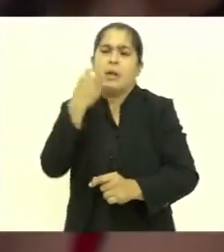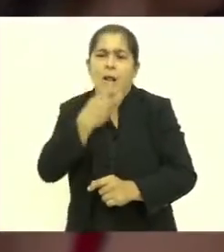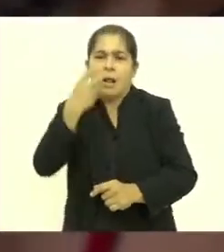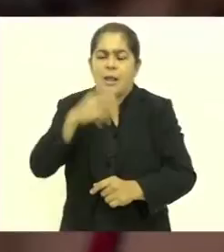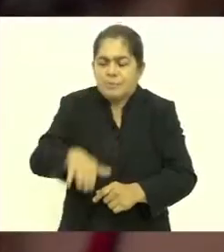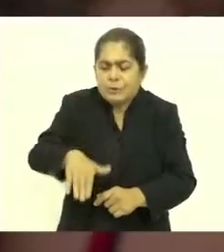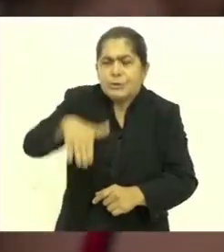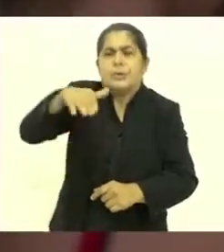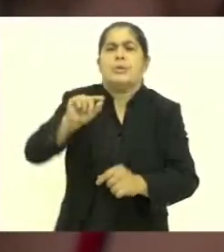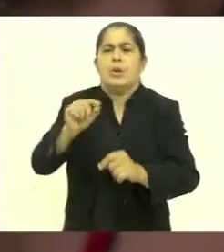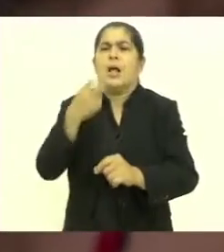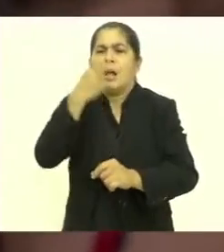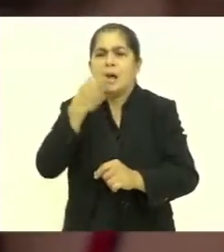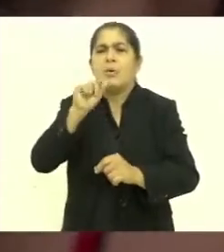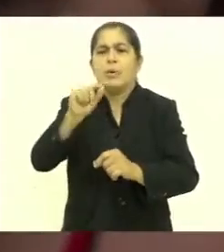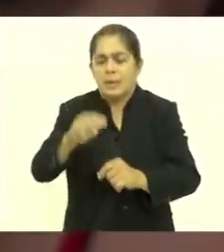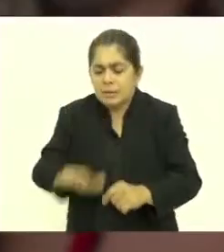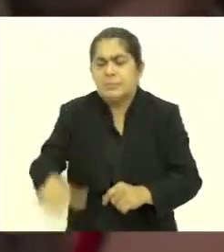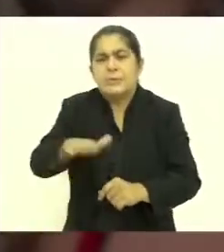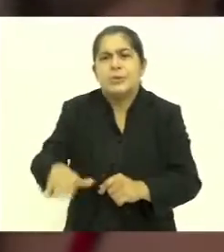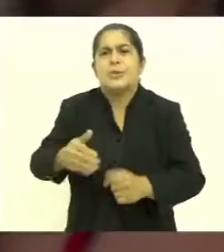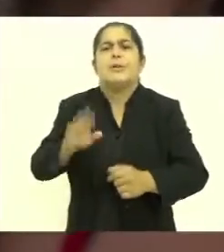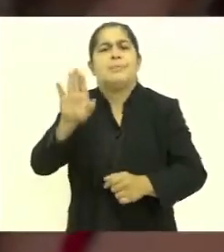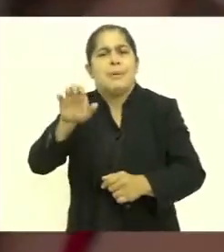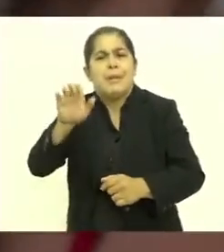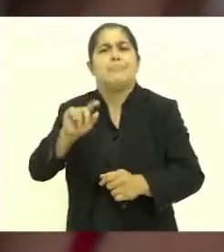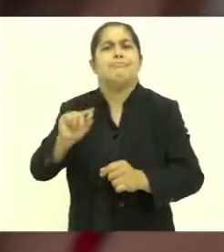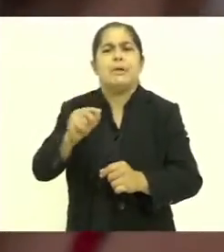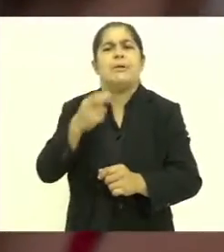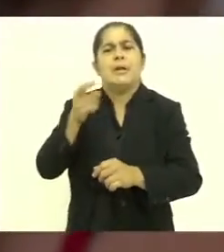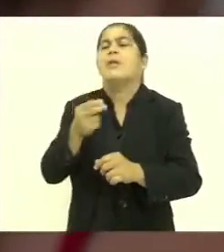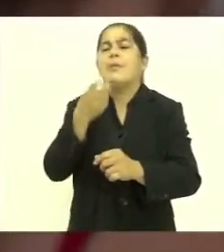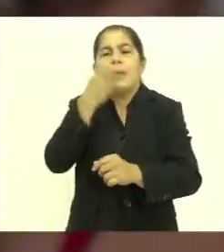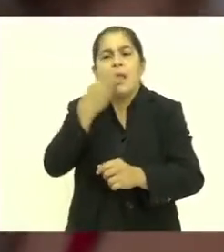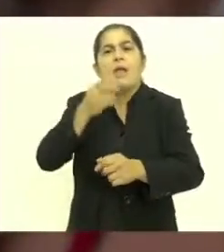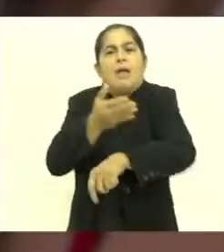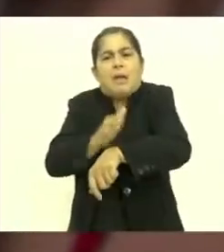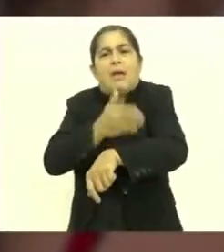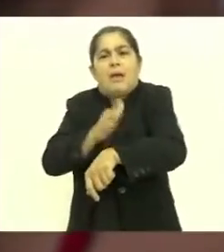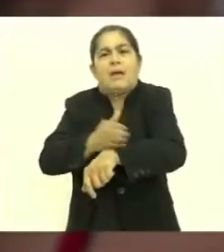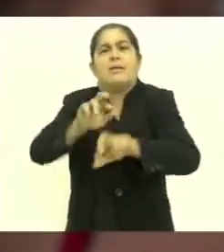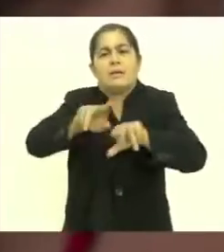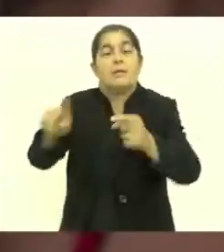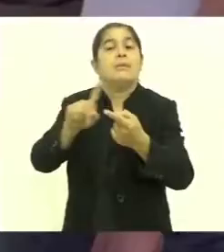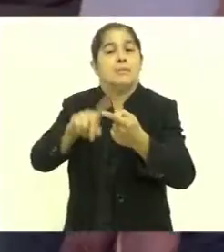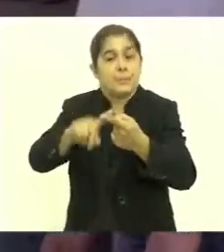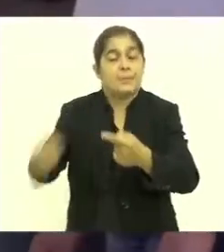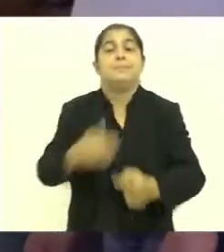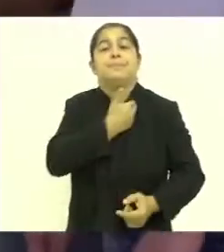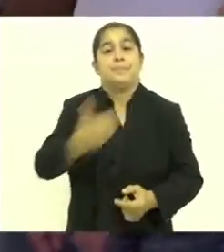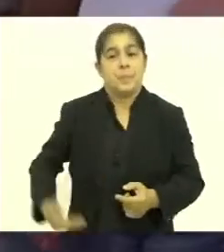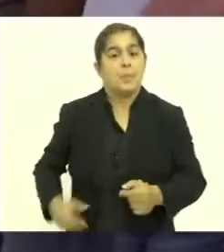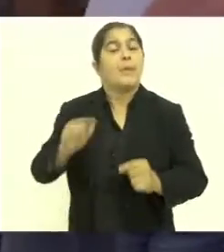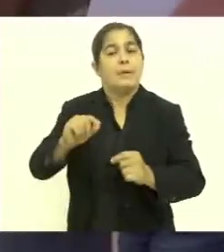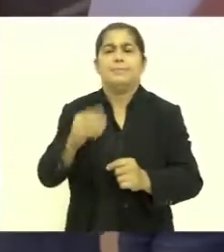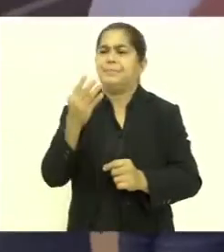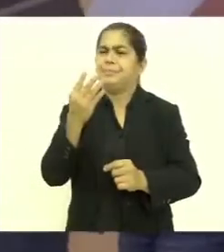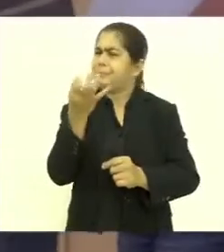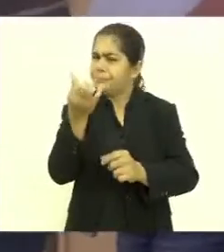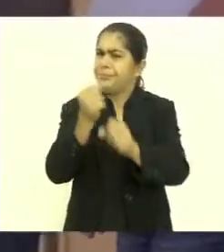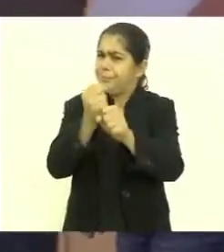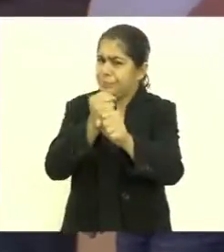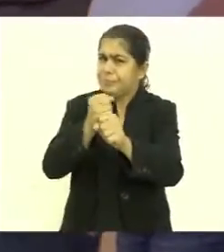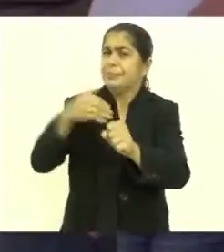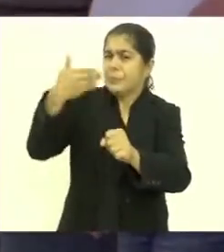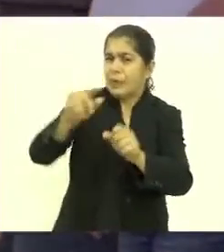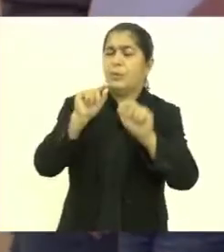ele possibilita, desde cedo, já a inserção das crianças e dos bebês no serviço de reabilitação. Implantamos também, o governo do estado,